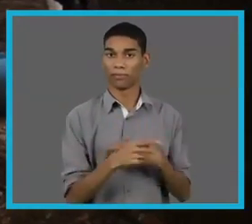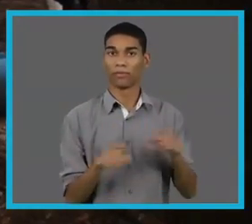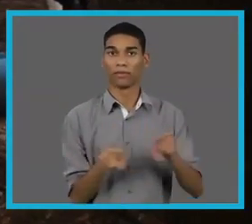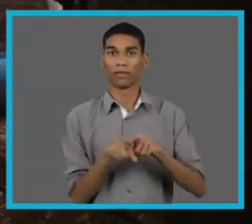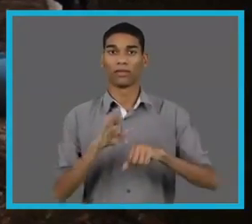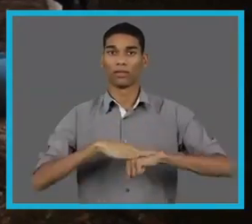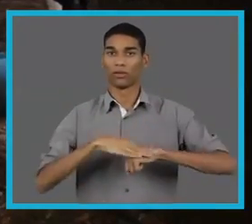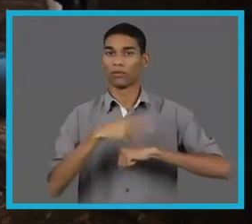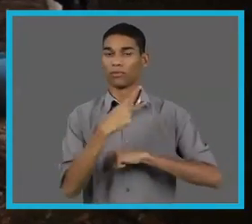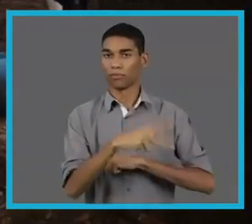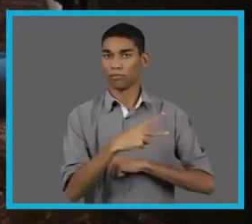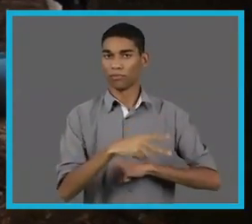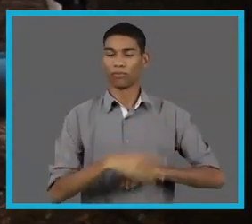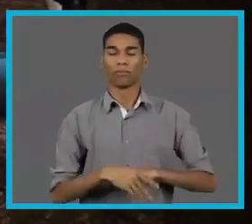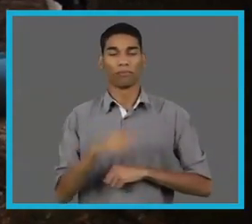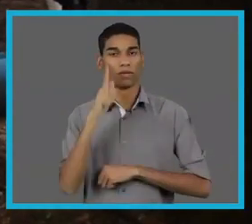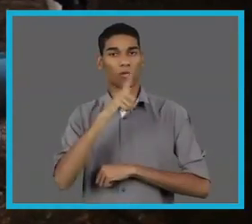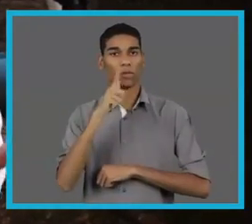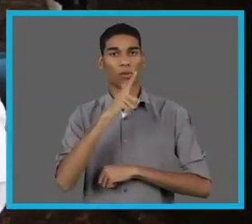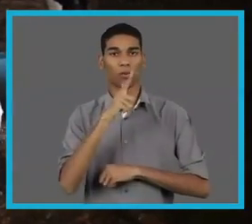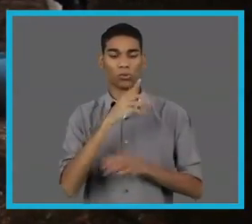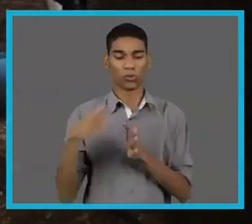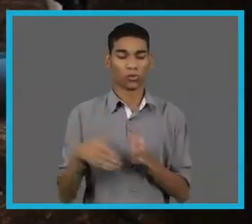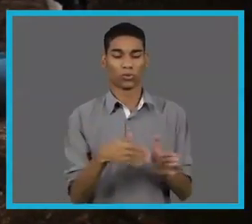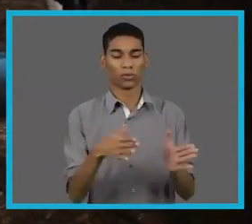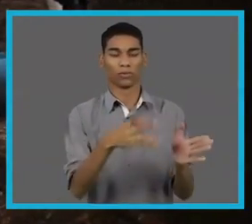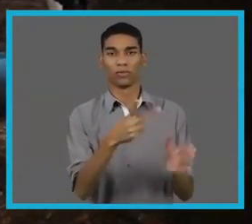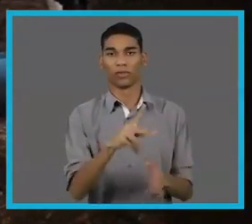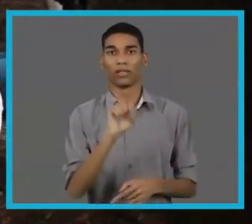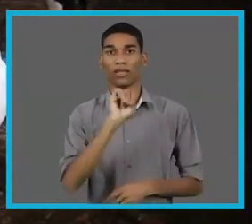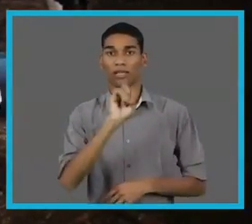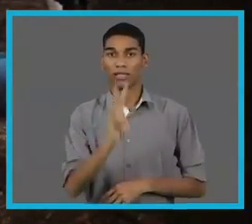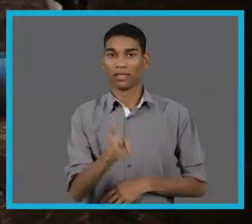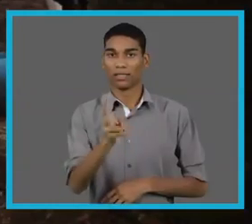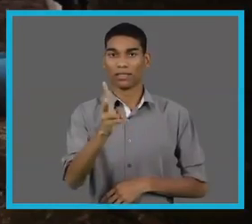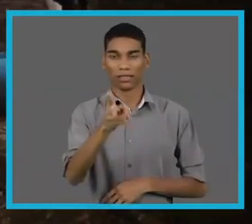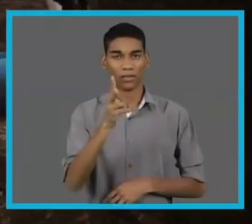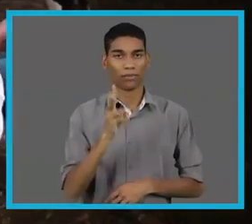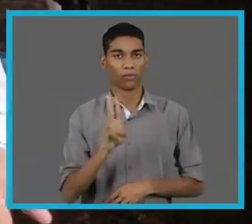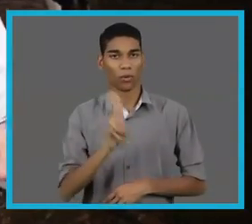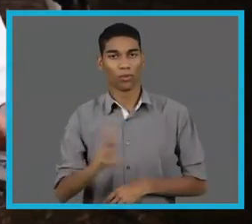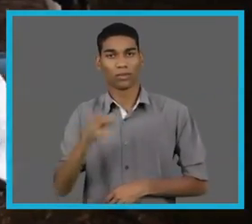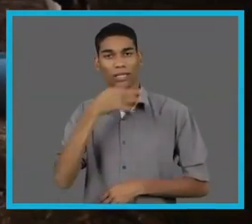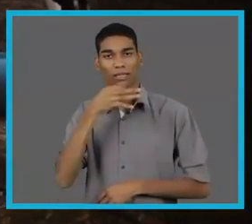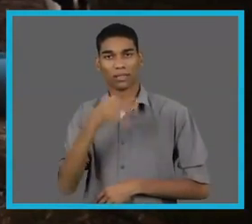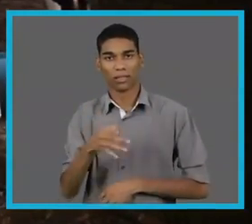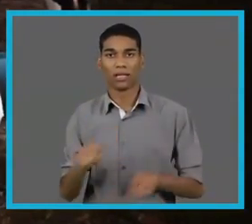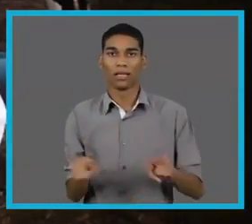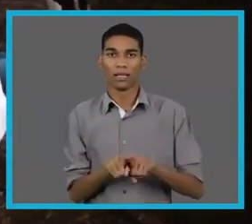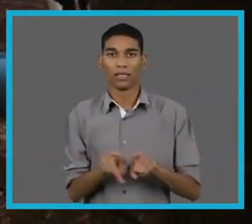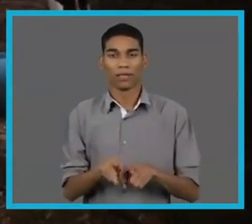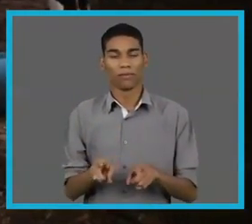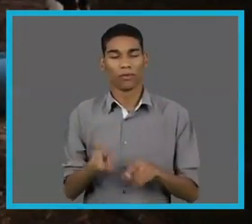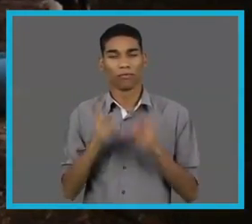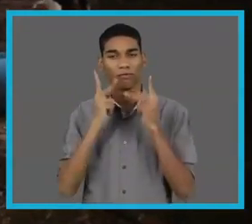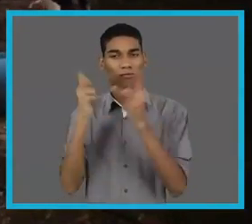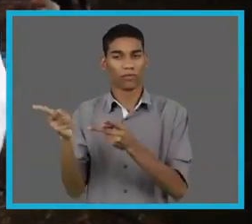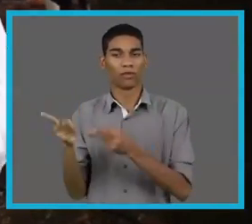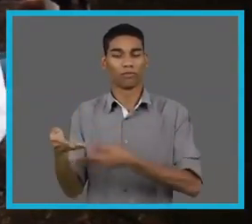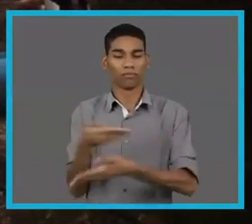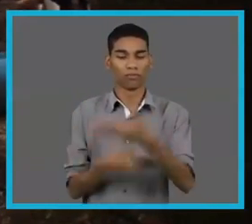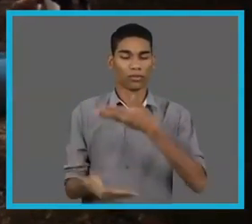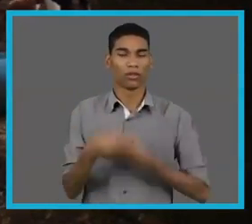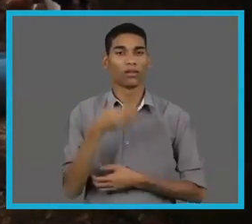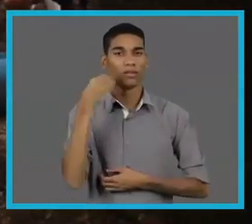perfil empreendedor, do produtor rural, para ele buscar os seus caminhos. E sempre usar, a sugestão é que use, busque,